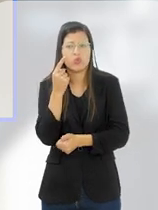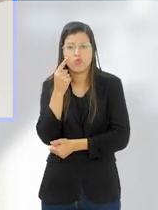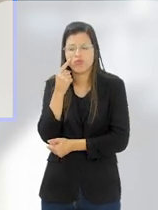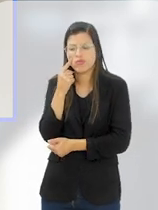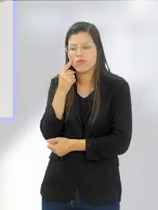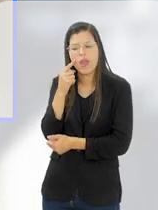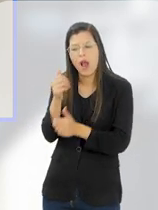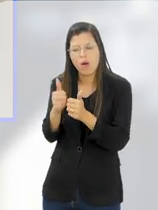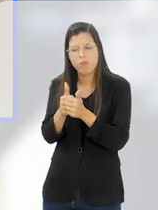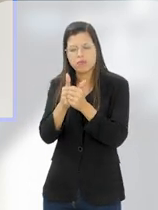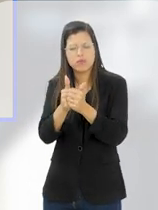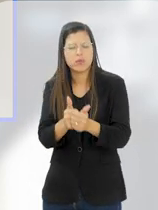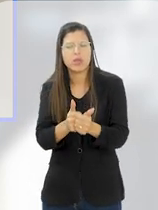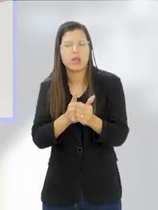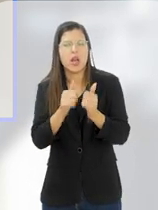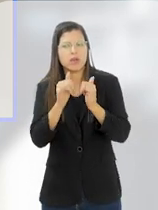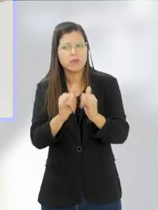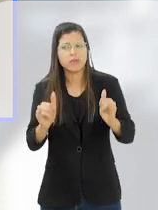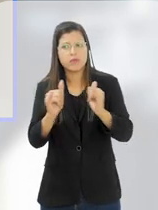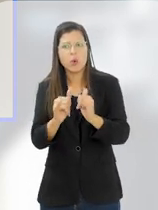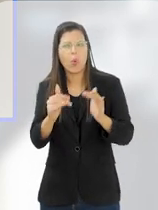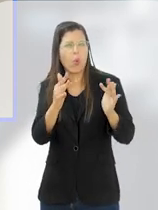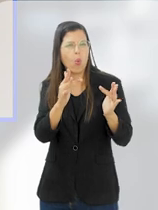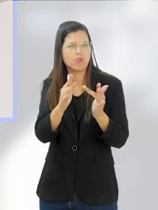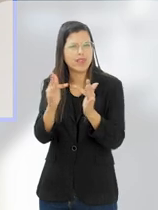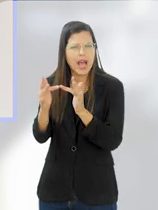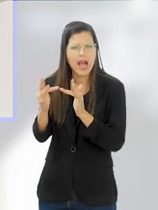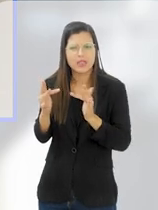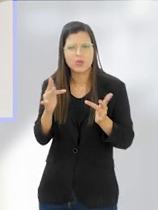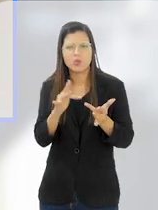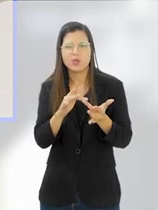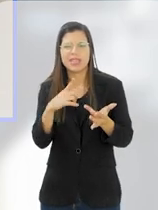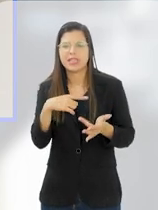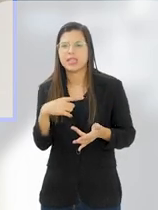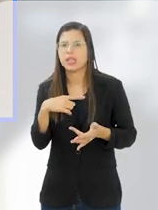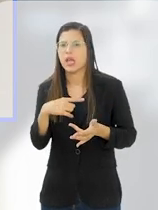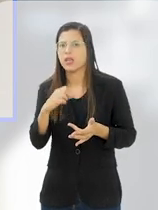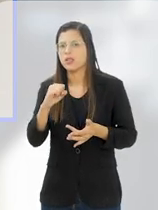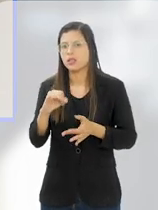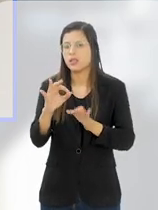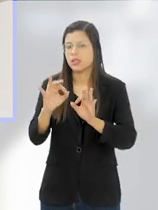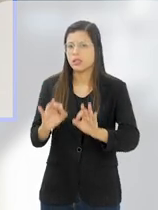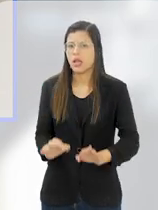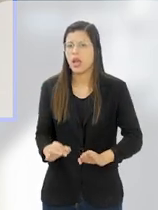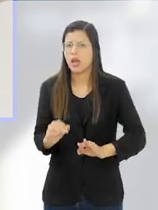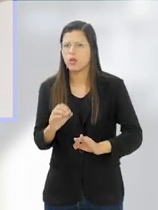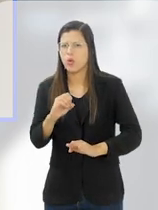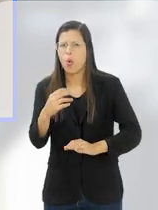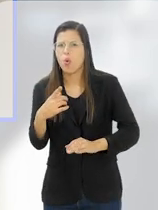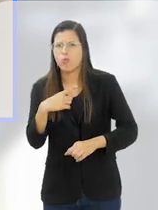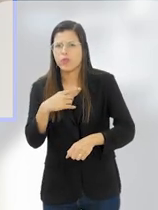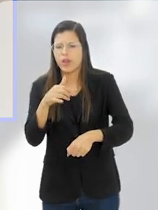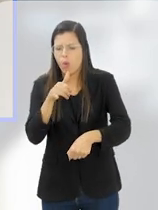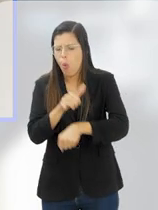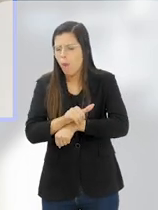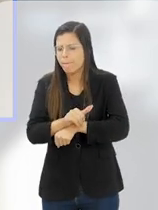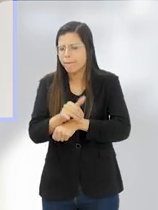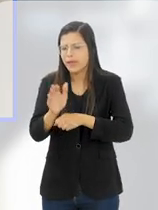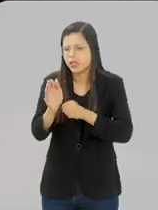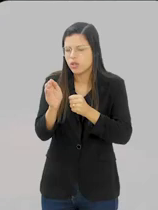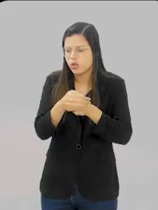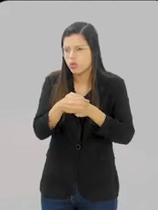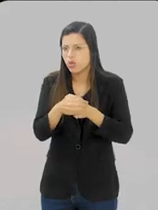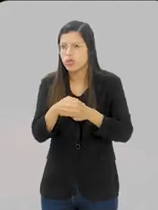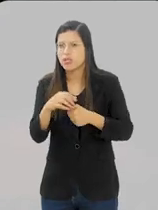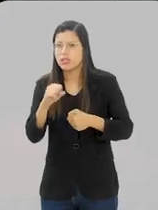publicidade eles estão recebendo, o que que eles estão comprando, quais os contatos que eles têm, se está tudo certinho, se não tem algum golpista lá disfarçado, se não está havendo